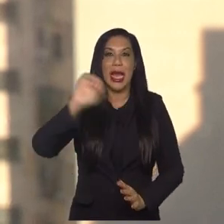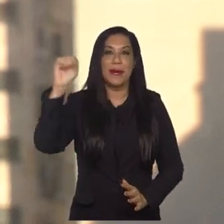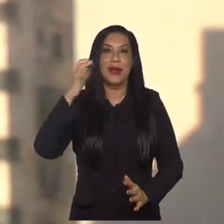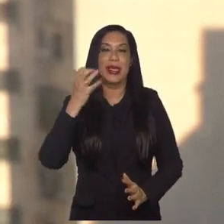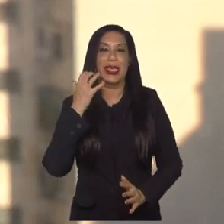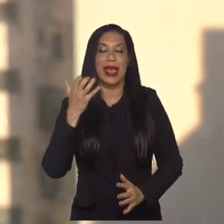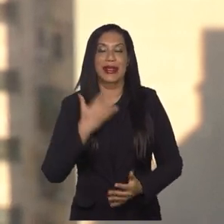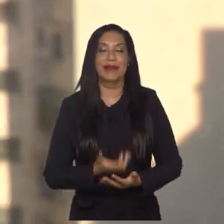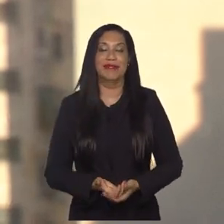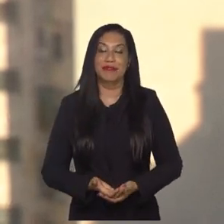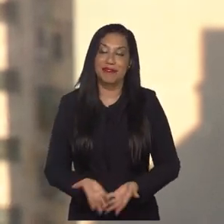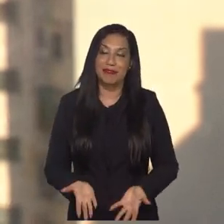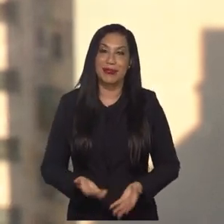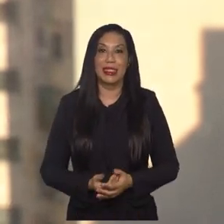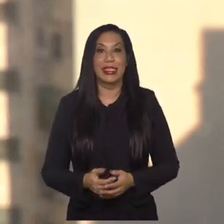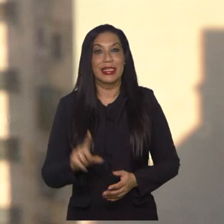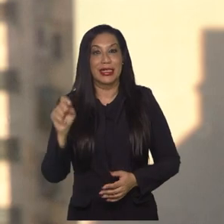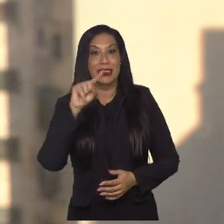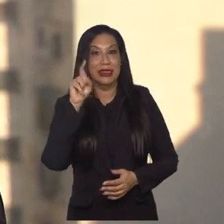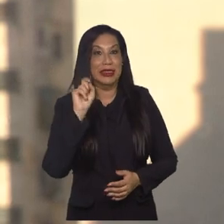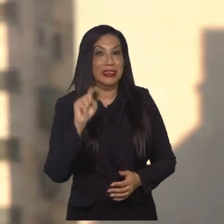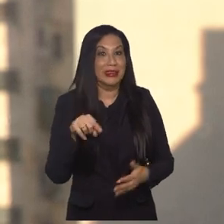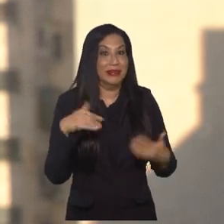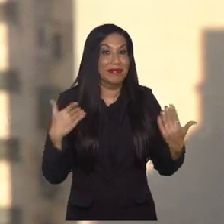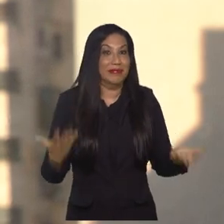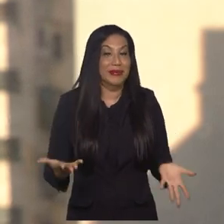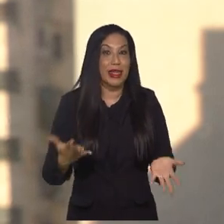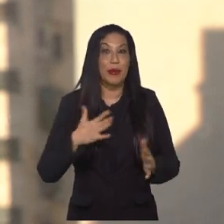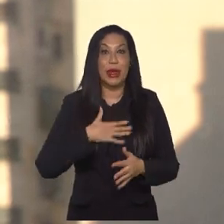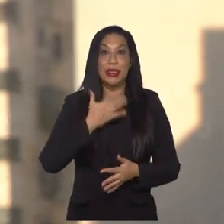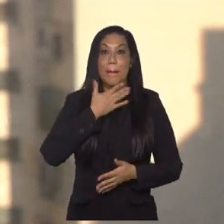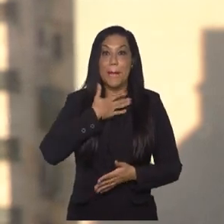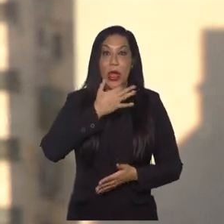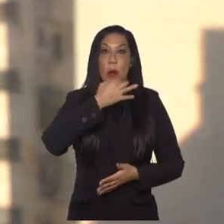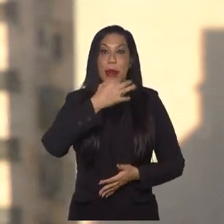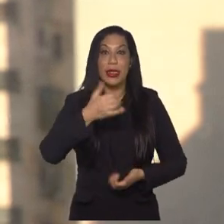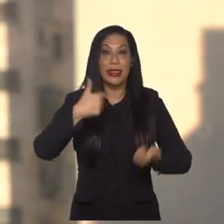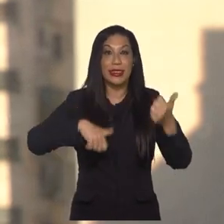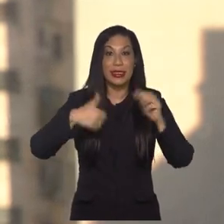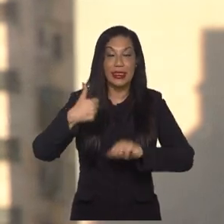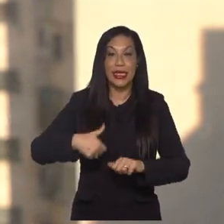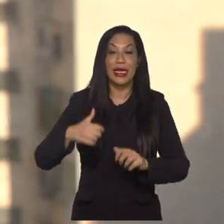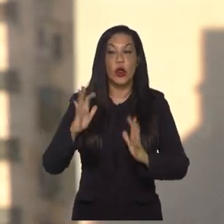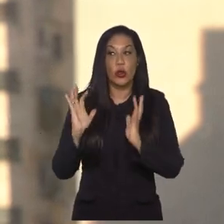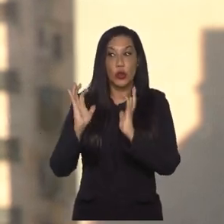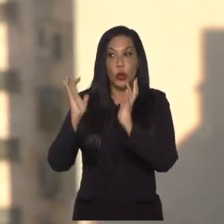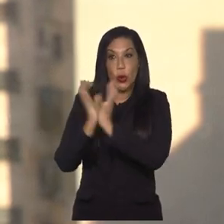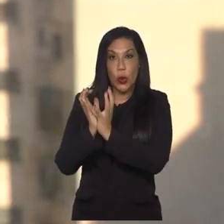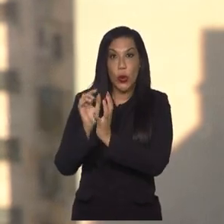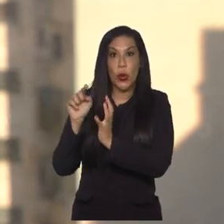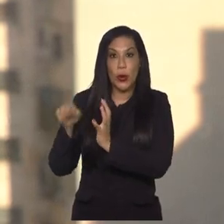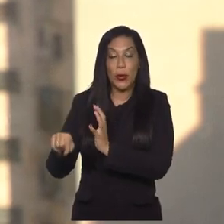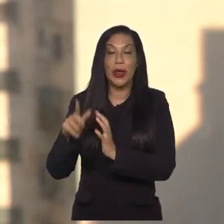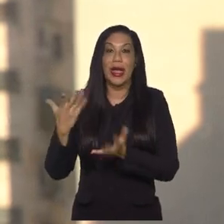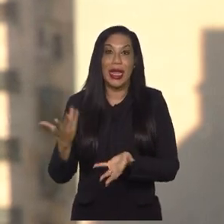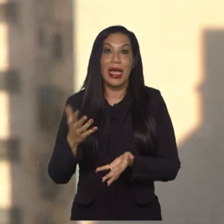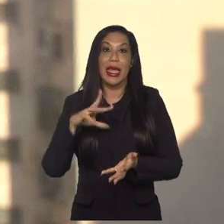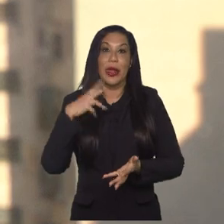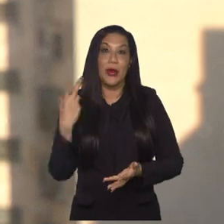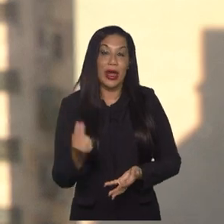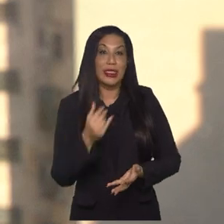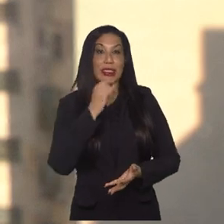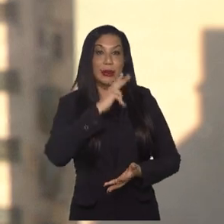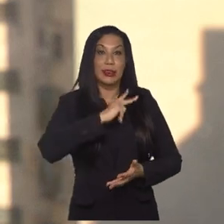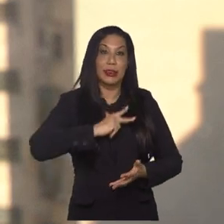bons tempos. Eu não sei quanto é a Isabelle, mas eu vejo como uma dessa chave, né, de acordo com a realidade, como uma